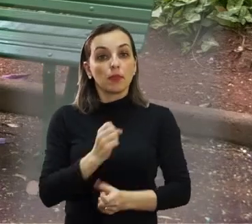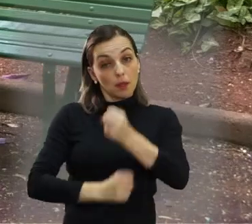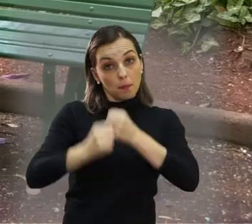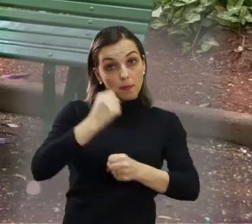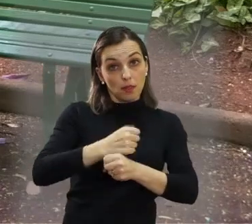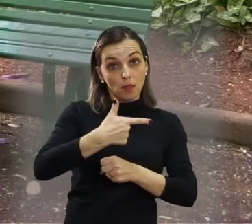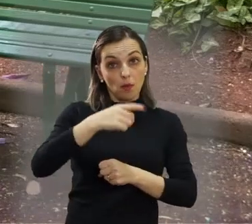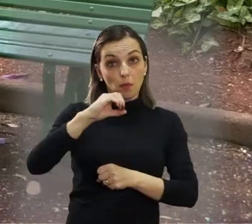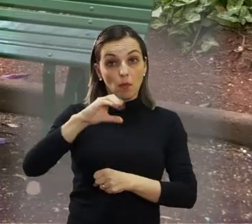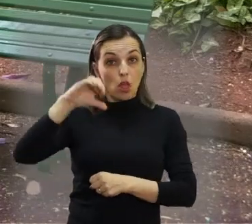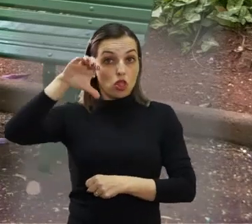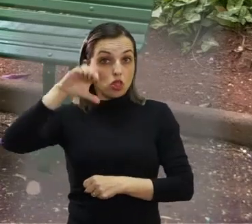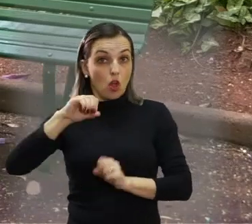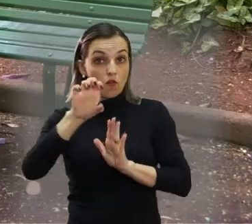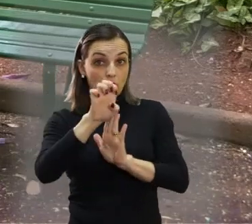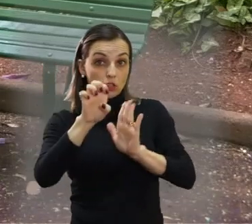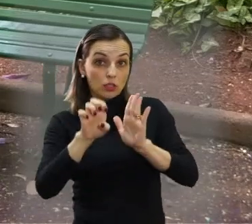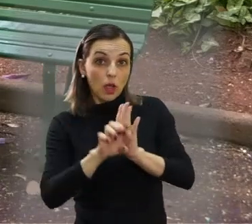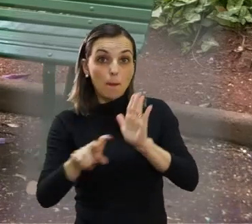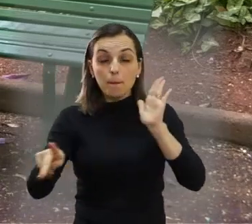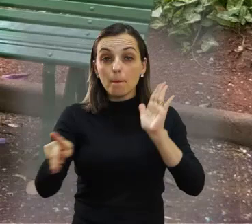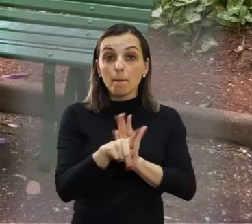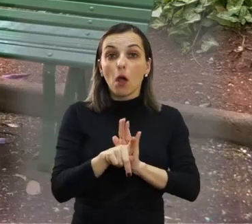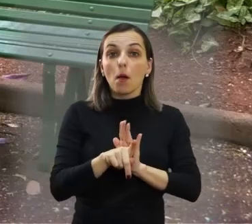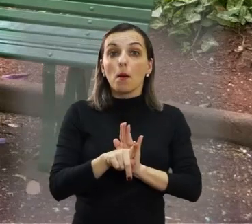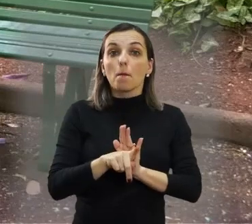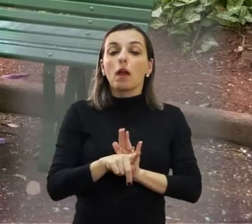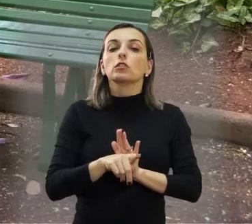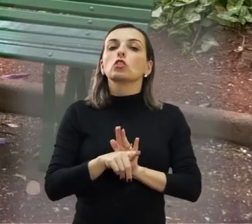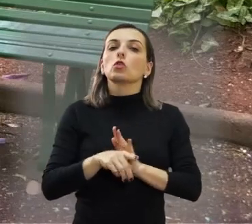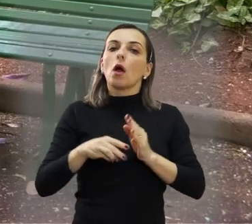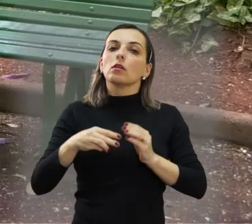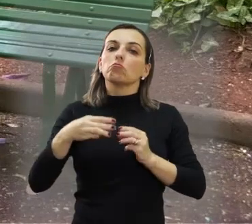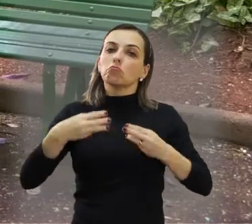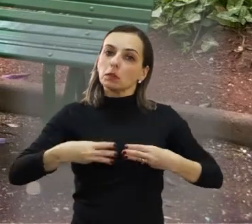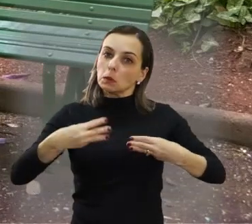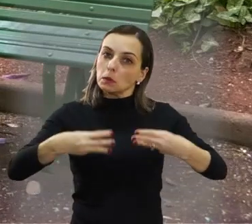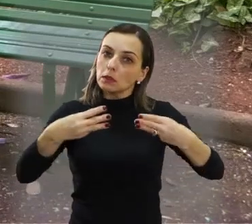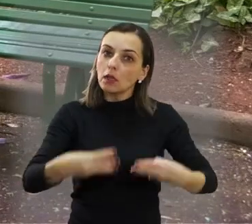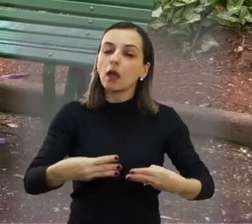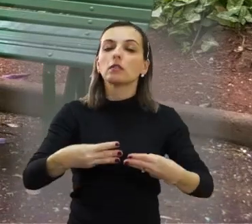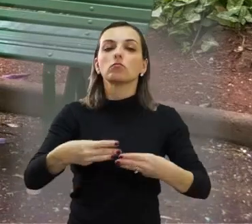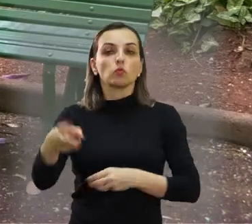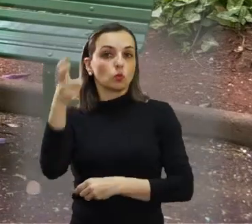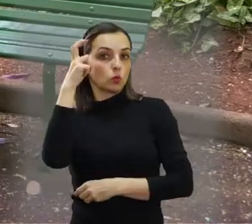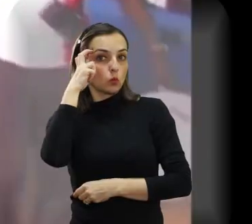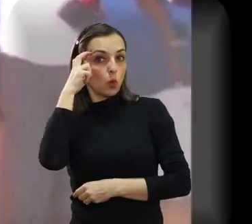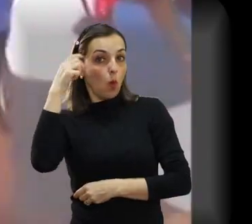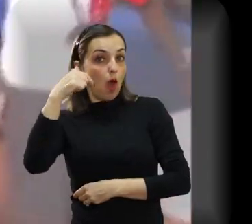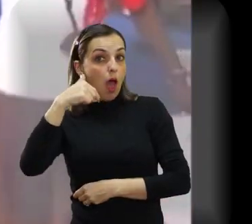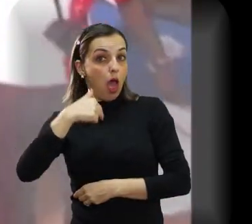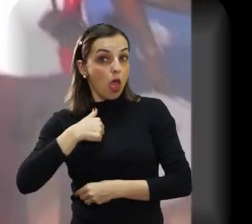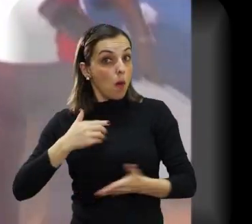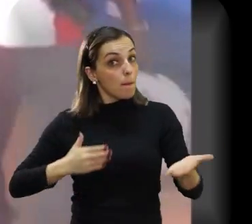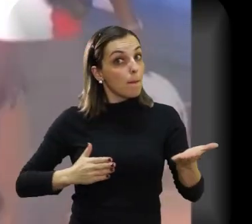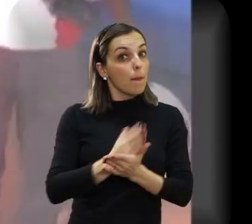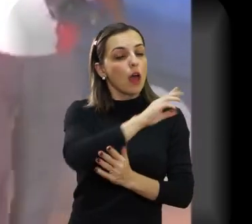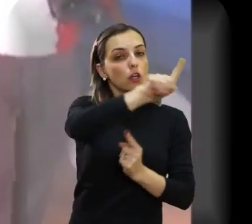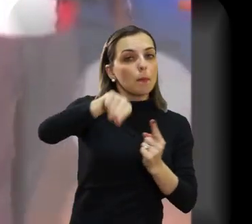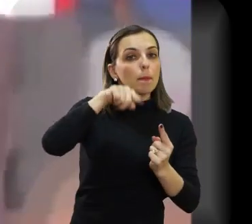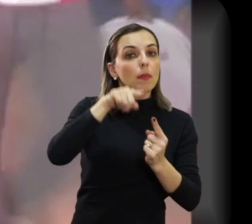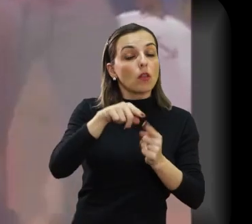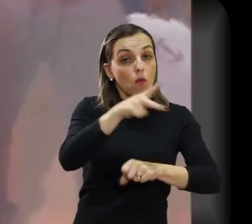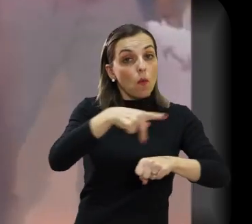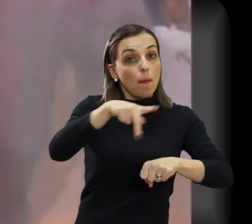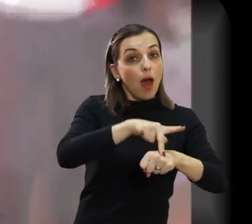fui contemplado por o edital de intercâmbio e difusão cultural do Ministério da Cultura, para promover a primeira semana de música